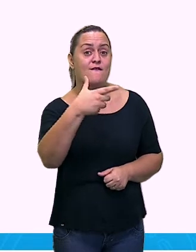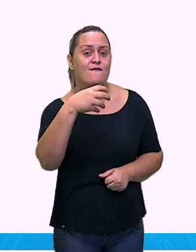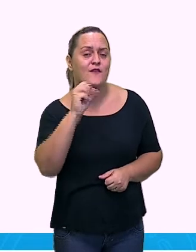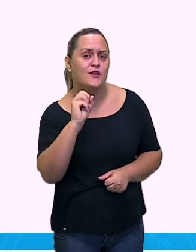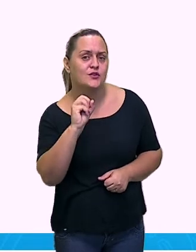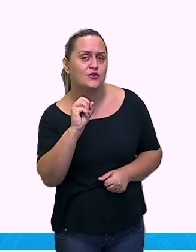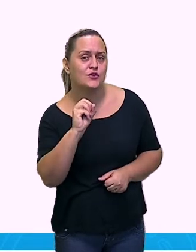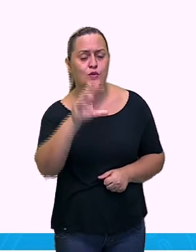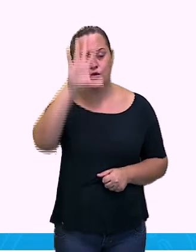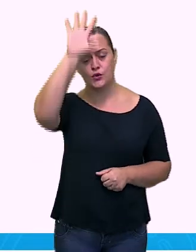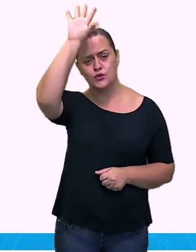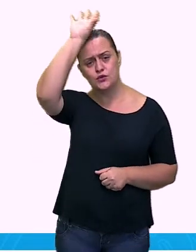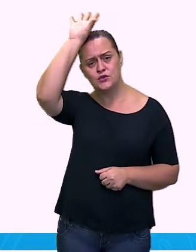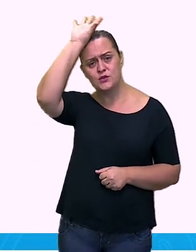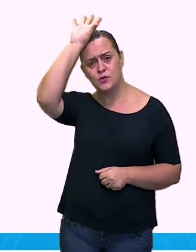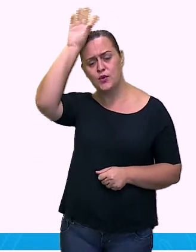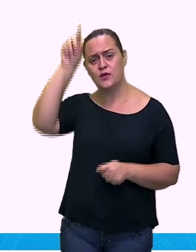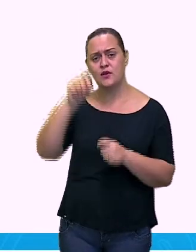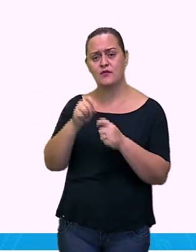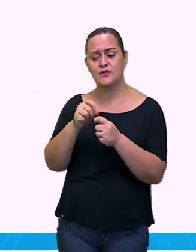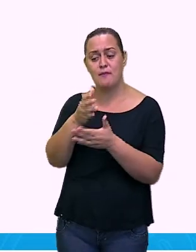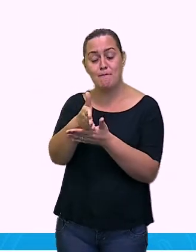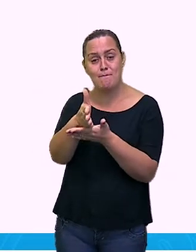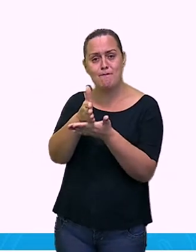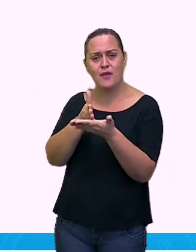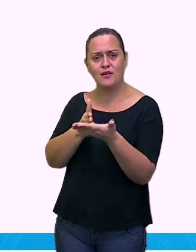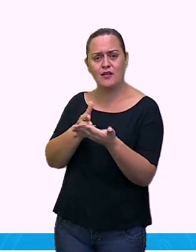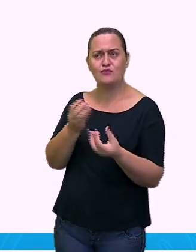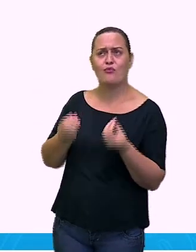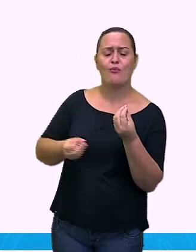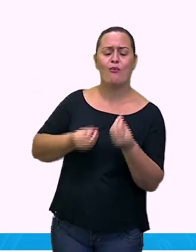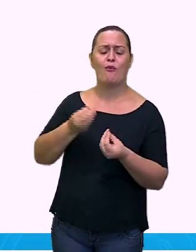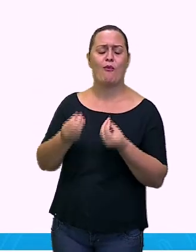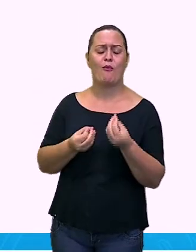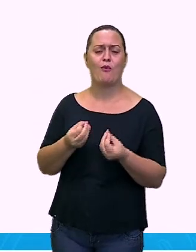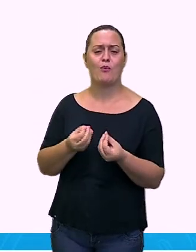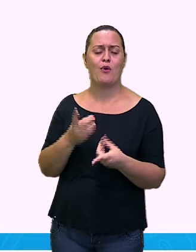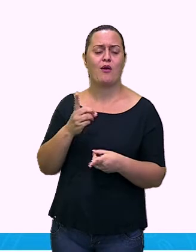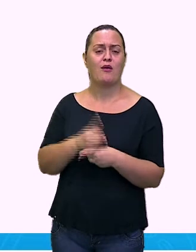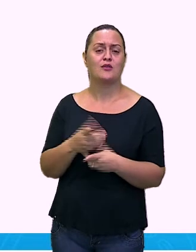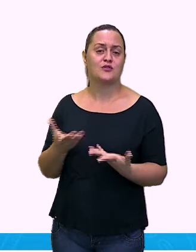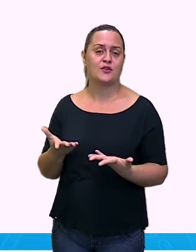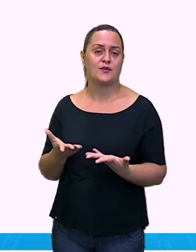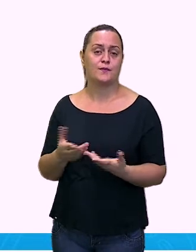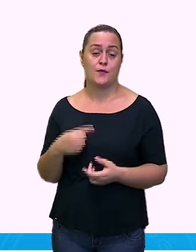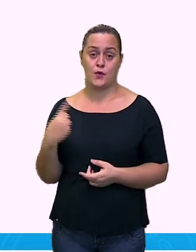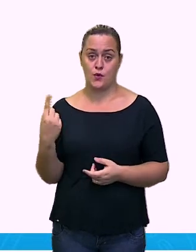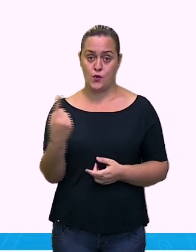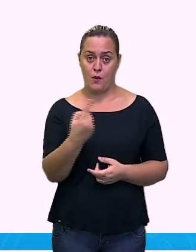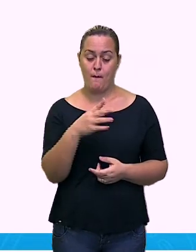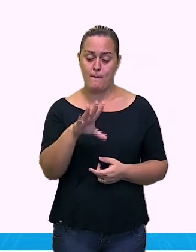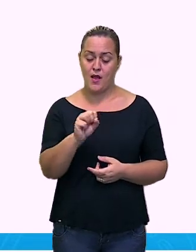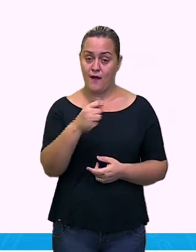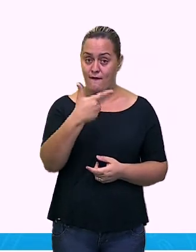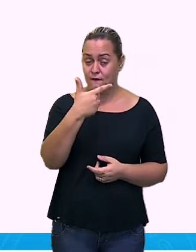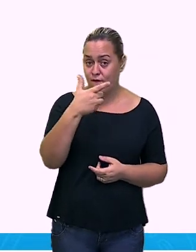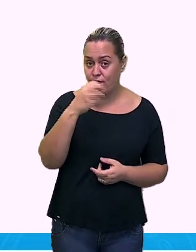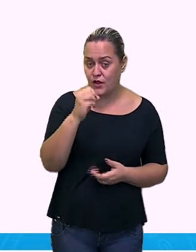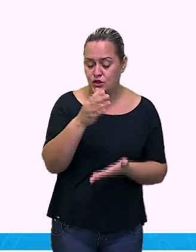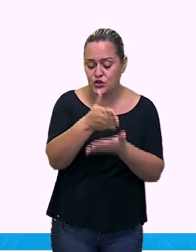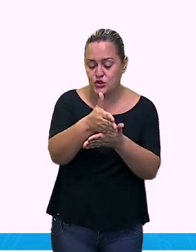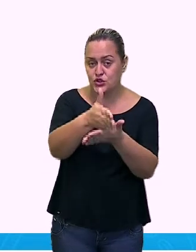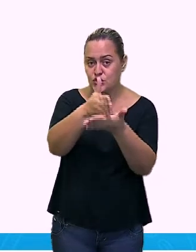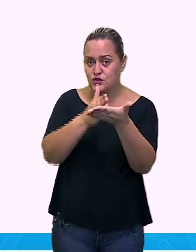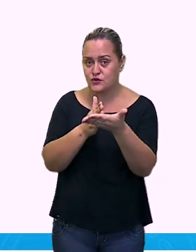vamos fazer isso nós vamos repartir 20 em duas partes que nós vamos saber